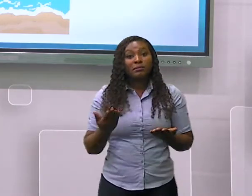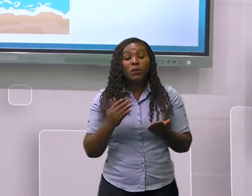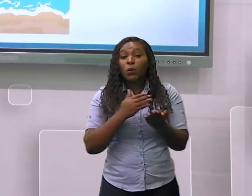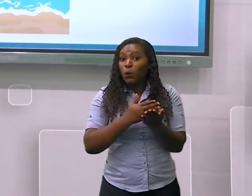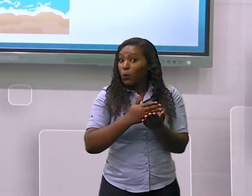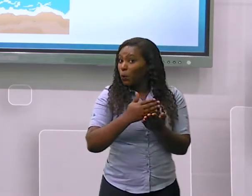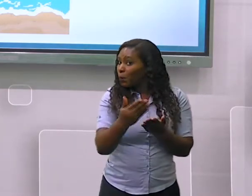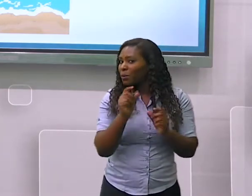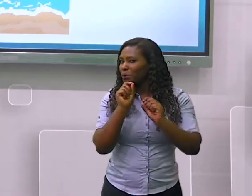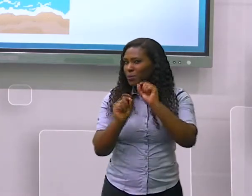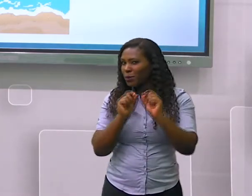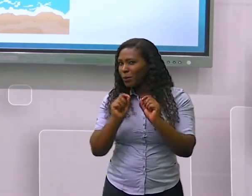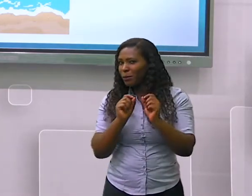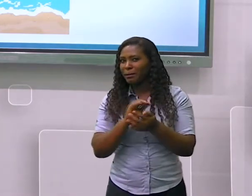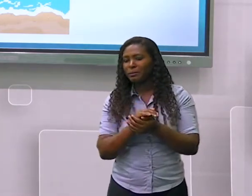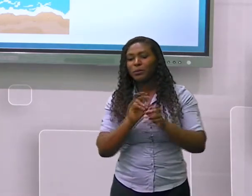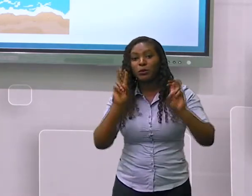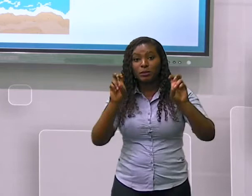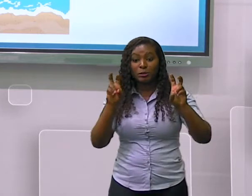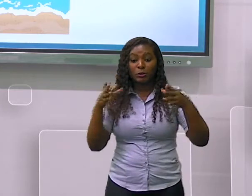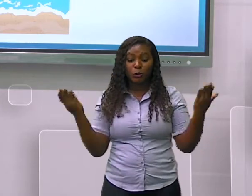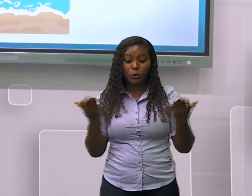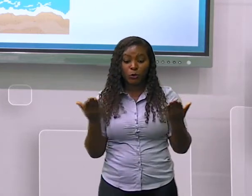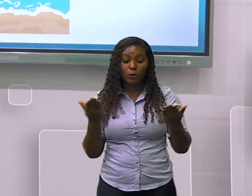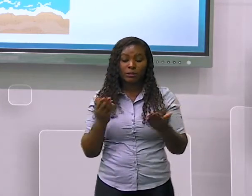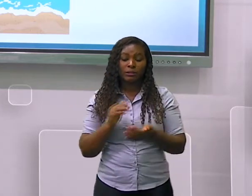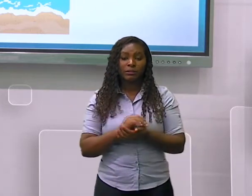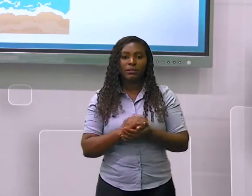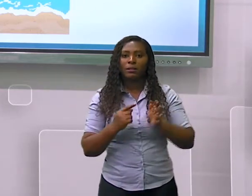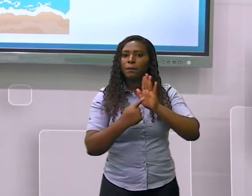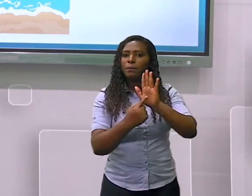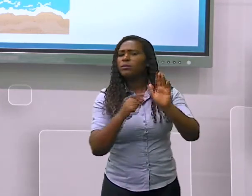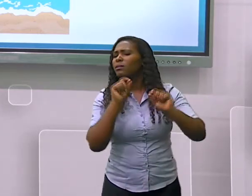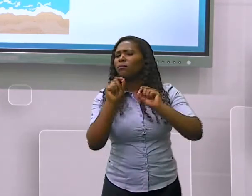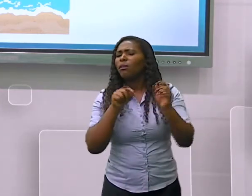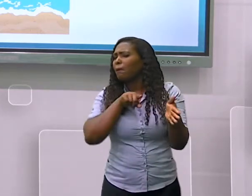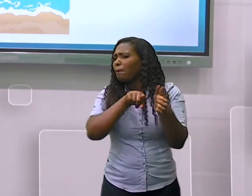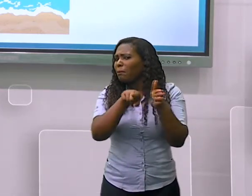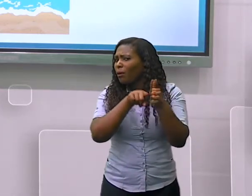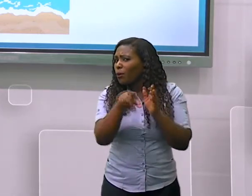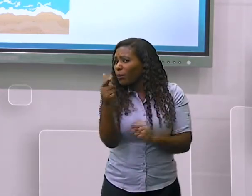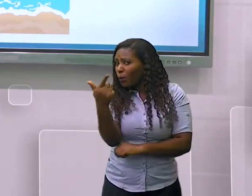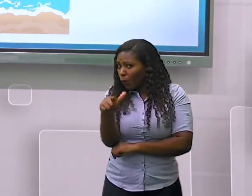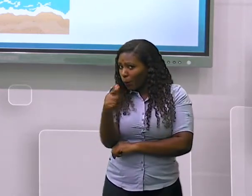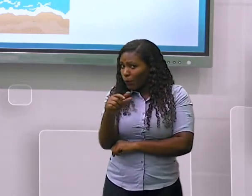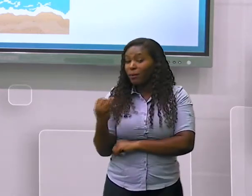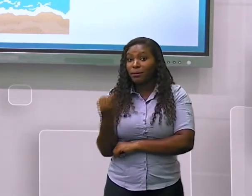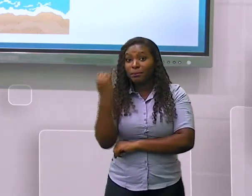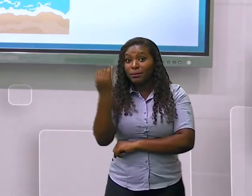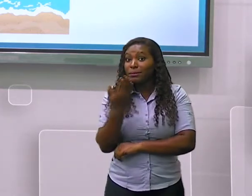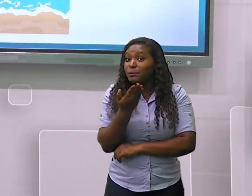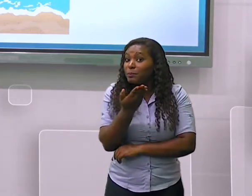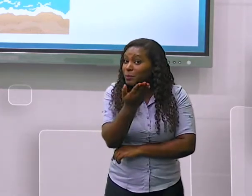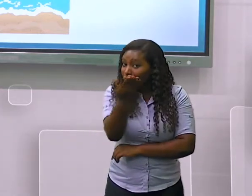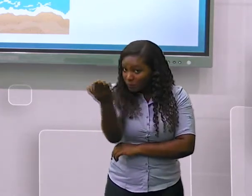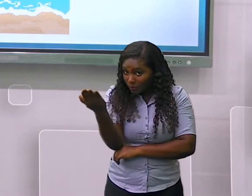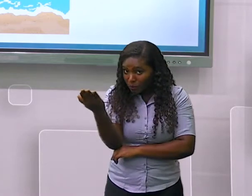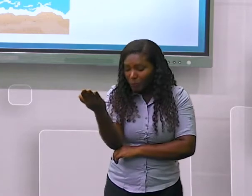Inicio o assunto de hoje apresentando outros questionamentos muito importantes para vocês.